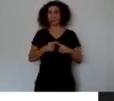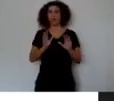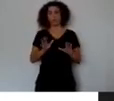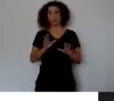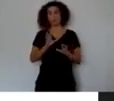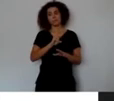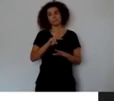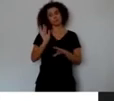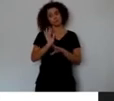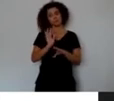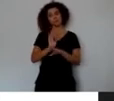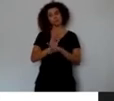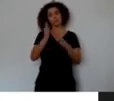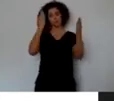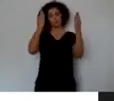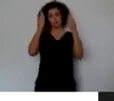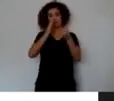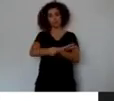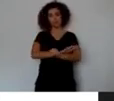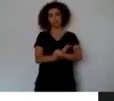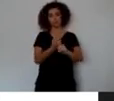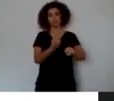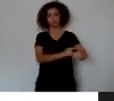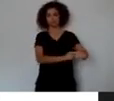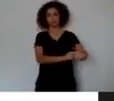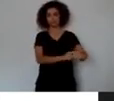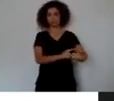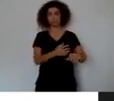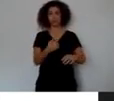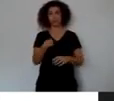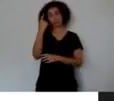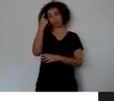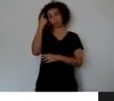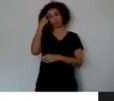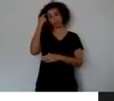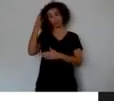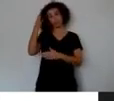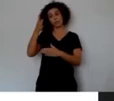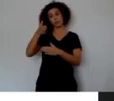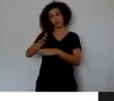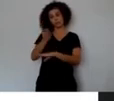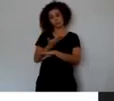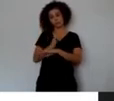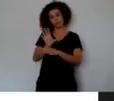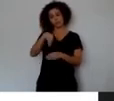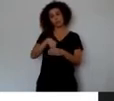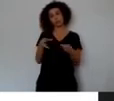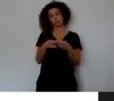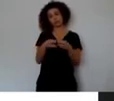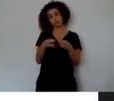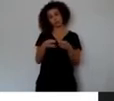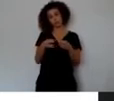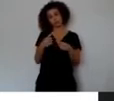psicologia antirracista. Eu pensei em fazer essa intervenção em grupo porque acho que grupo tem uma potência muito grande,